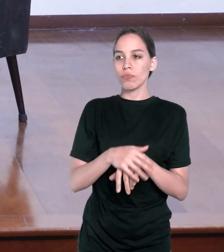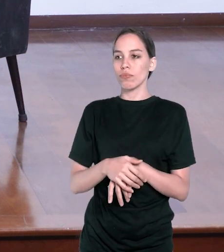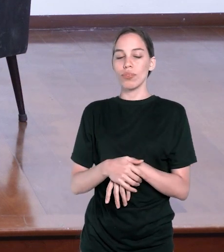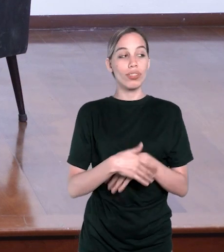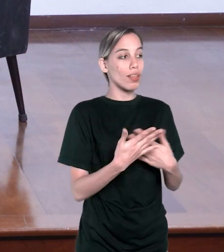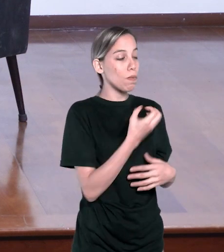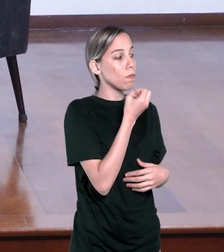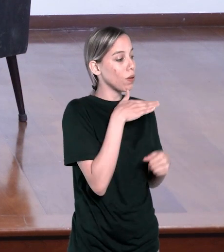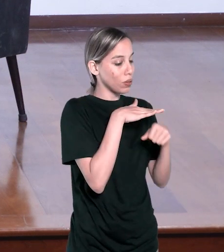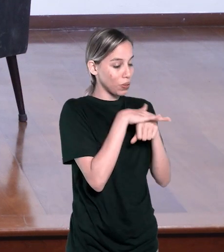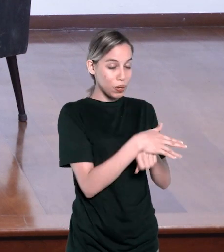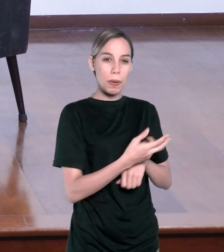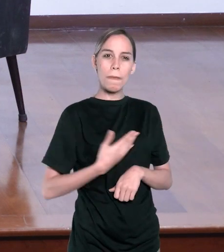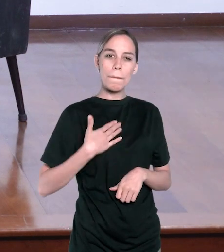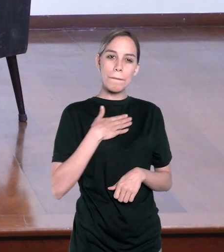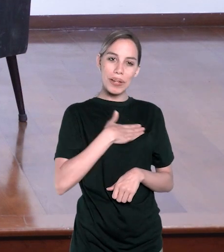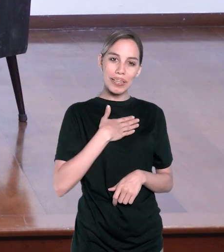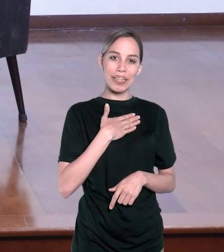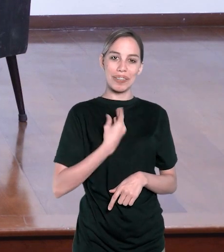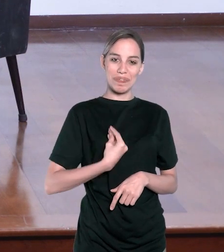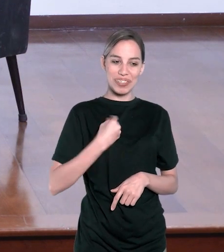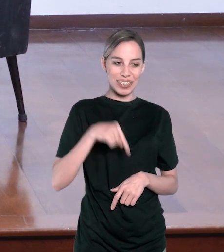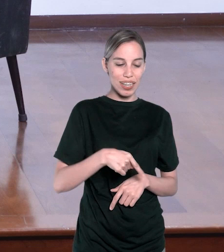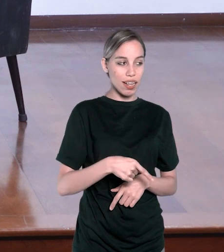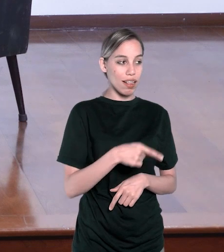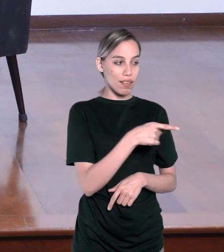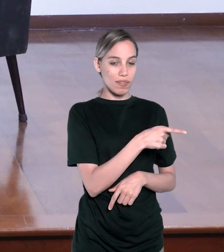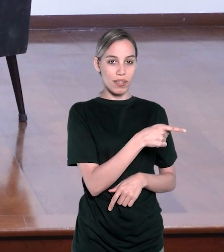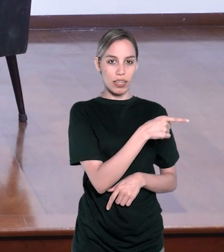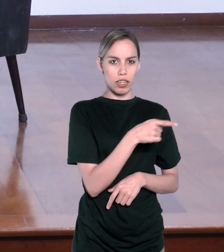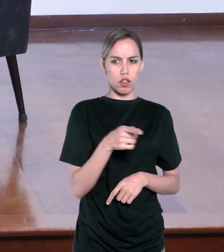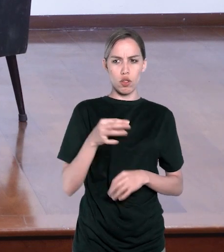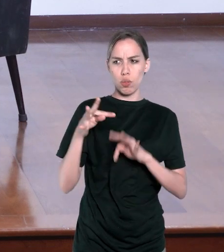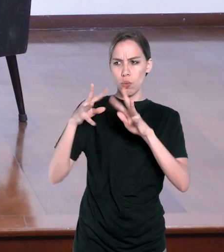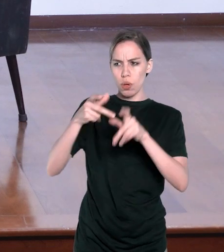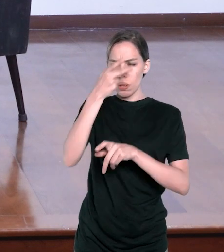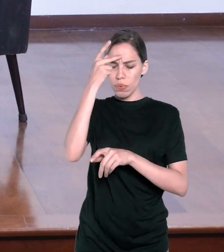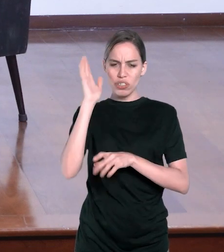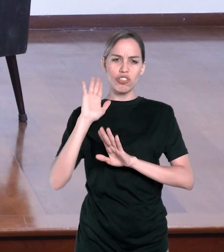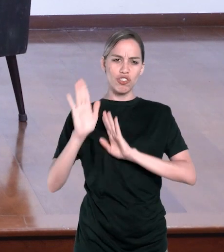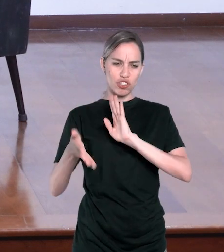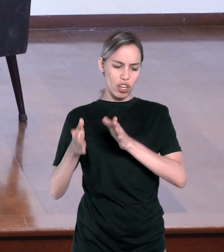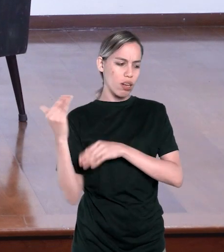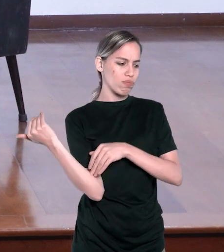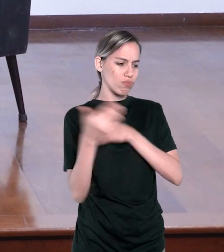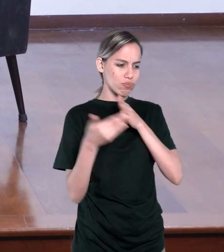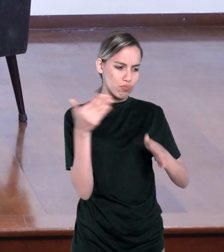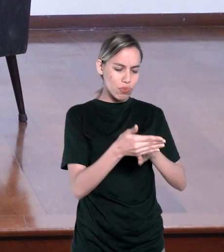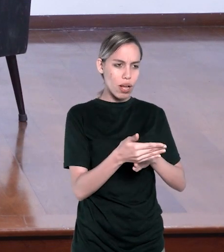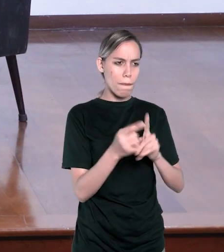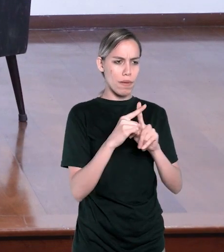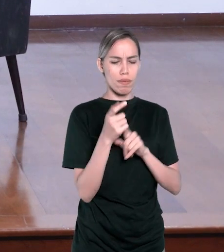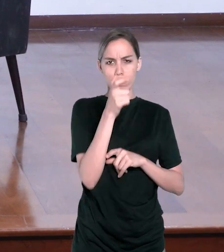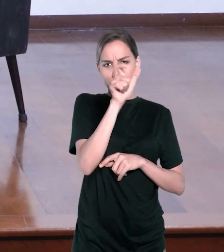uma alegria, né? Eu até brinquei com ele que eu era a única escritora que ele não conhece, que todo mundo já veio, que ele que era